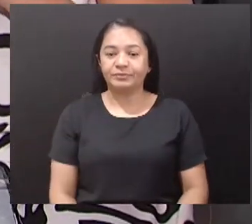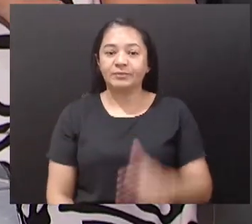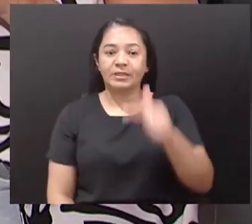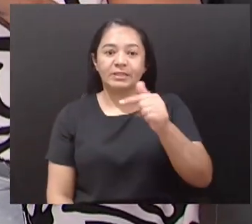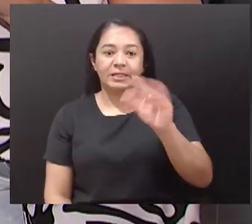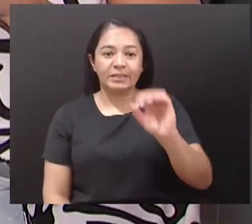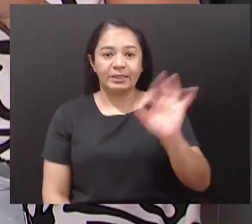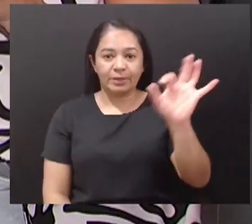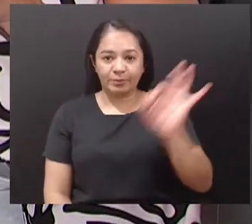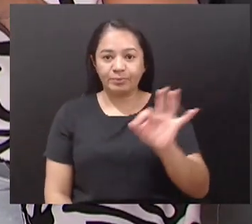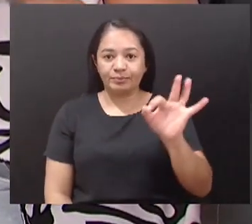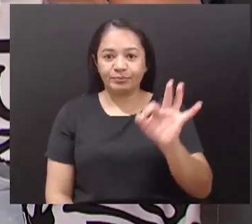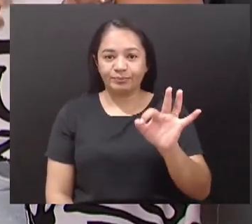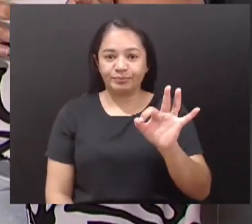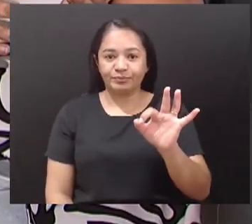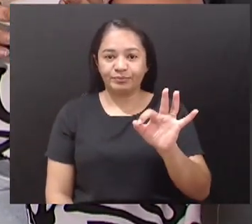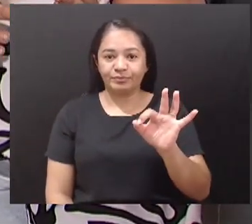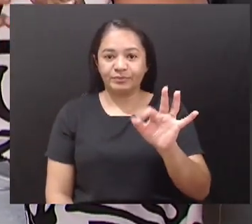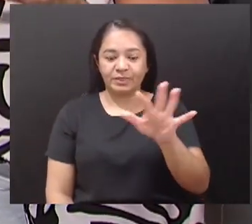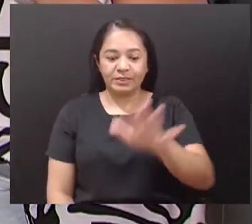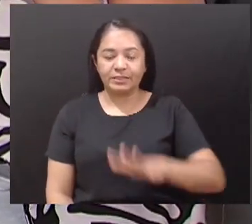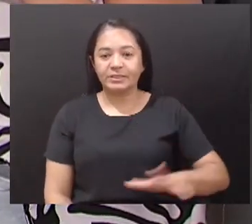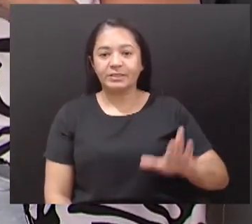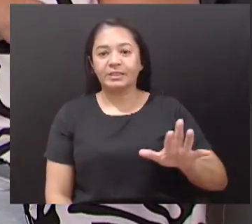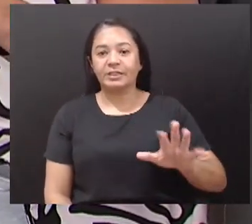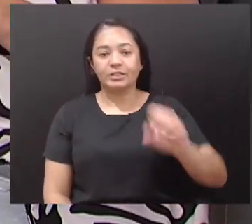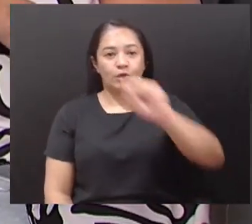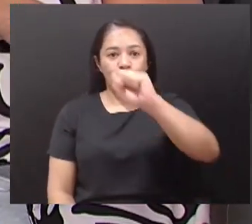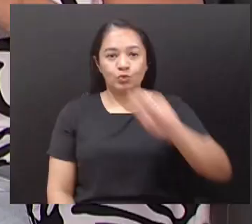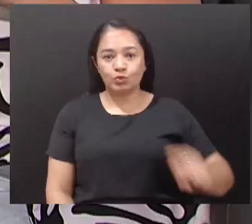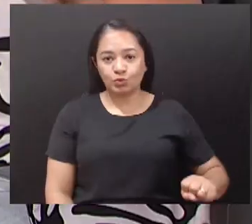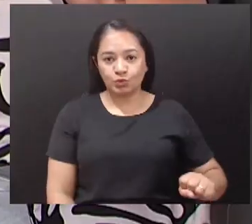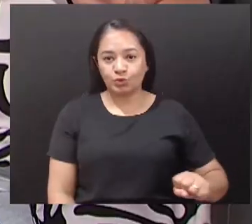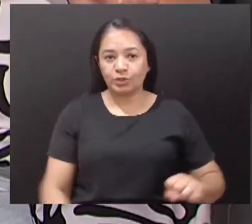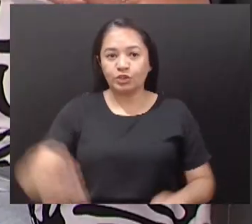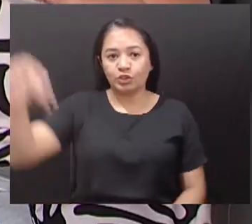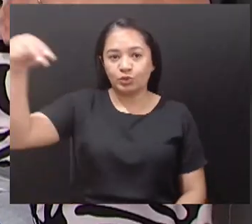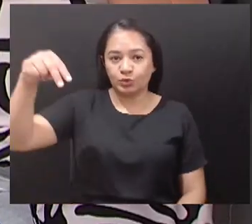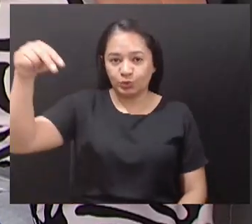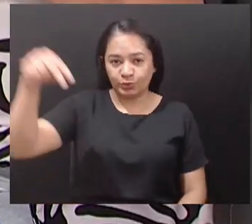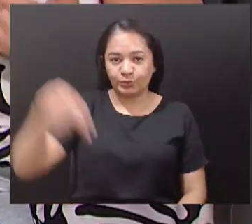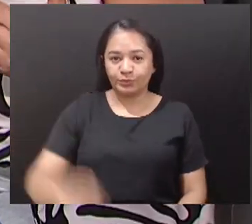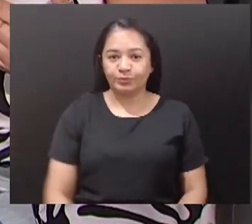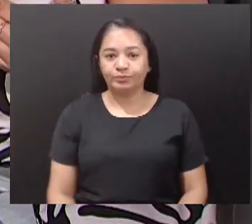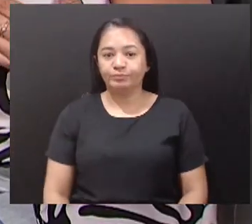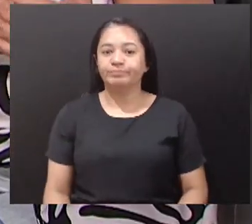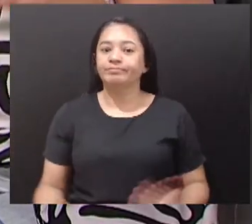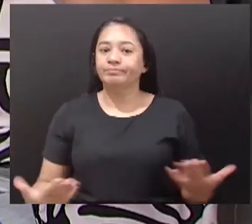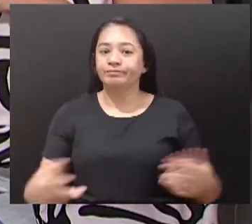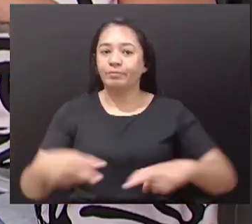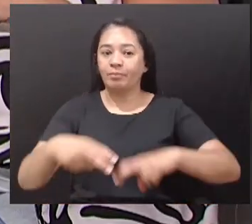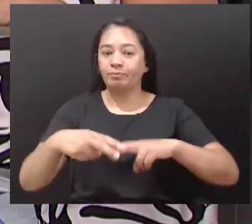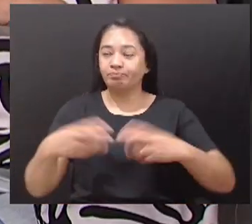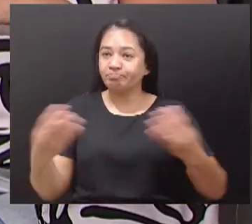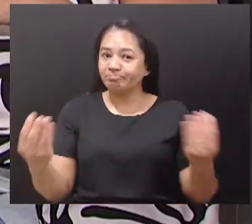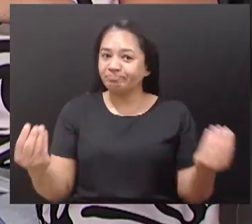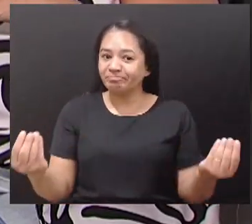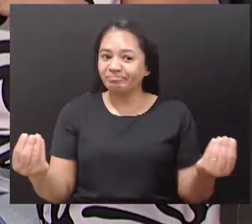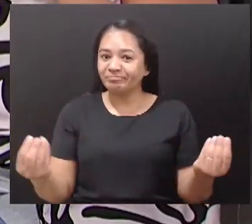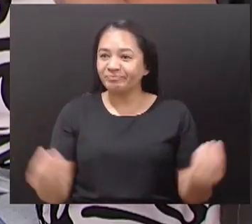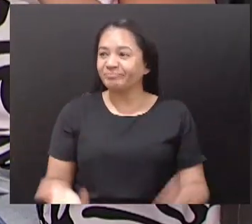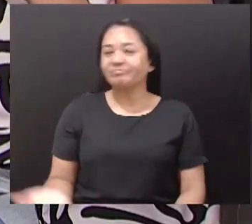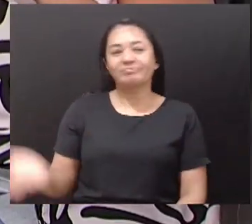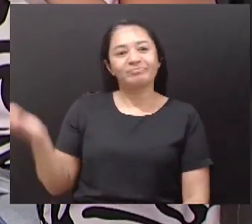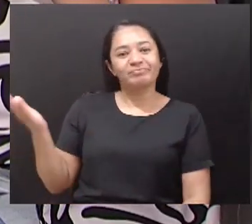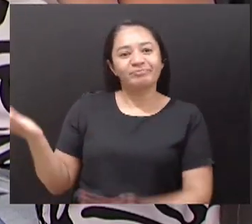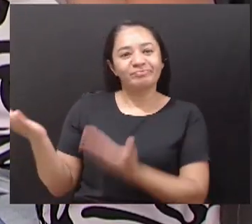deles ficam na região sudeste e no nordeste. E olha só, por coincidência, o nosso entrevistado